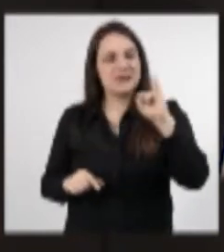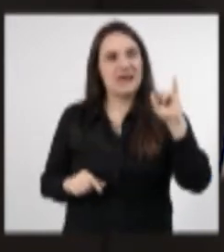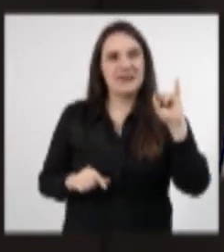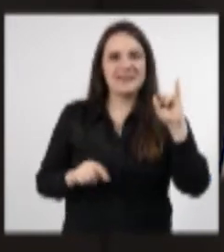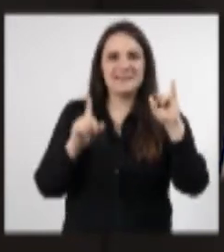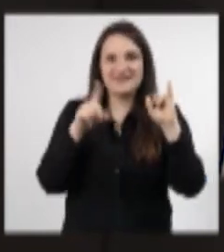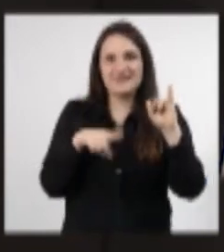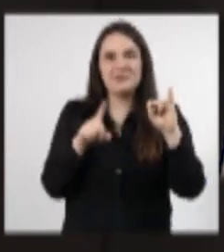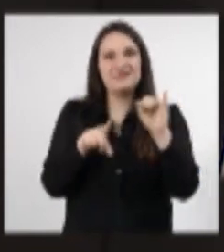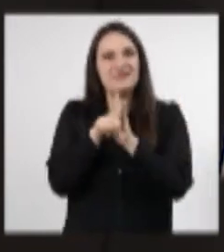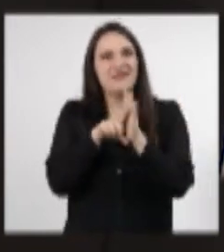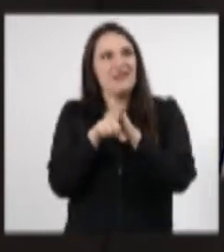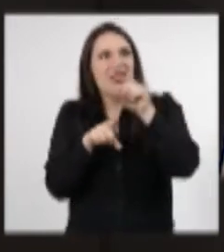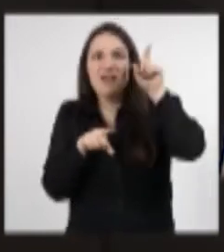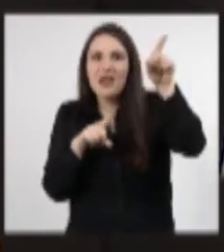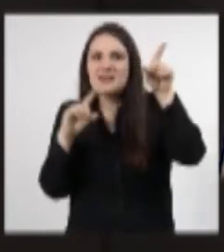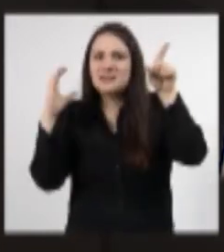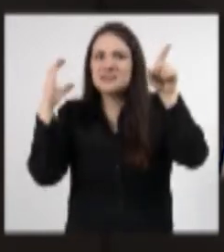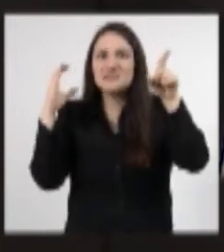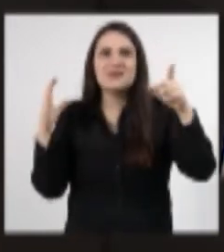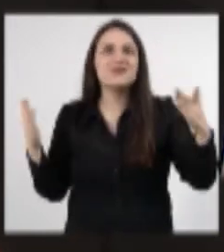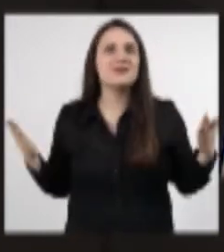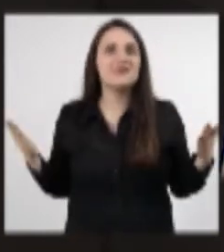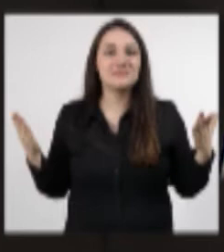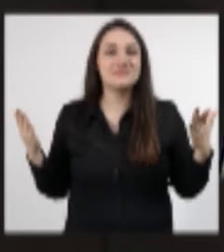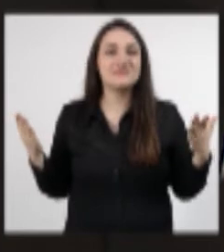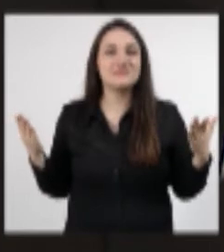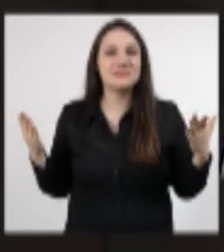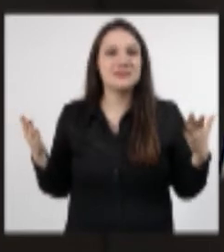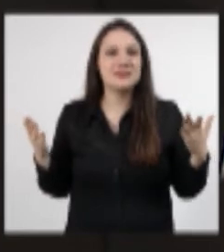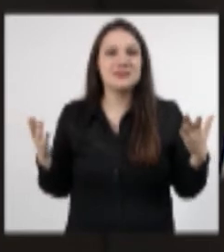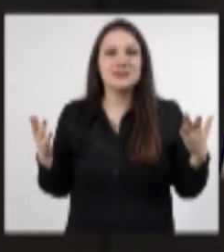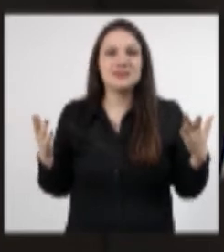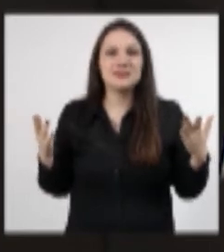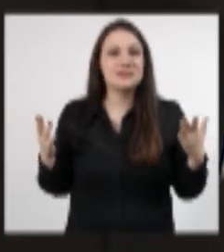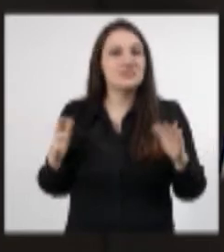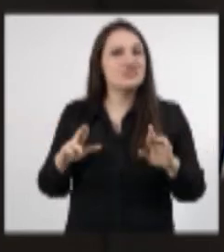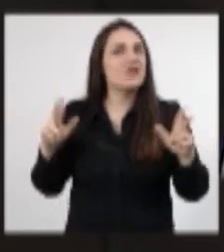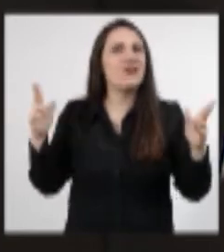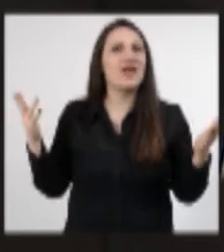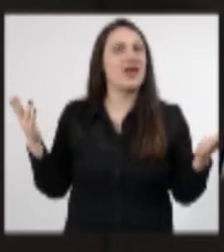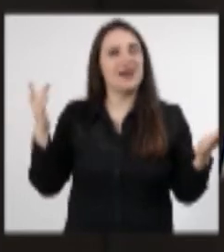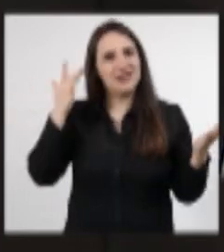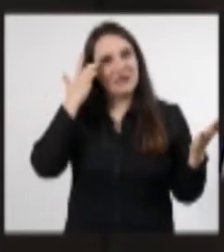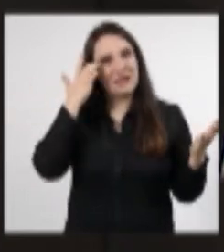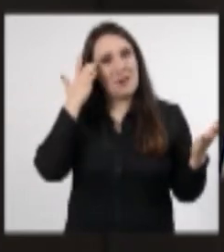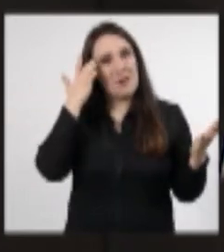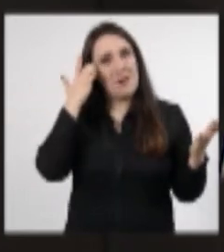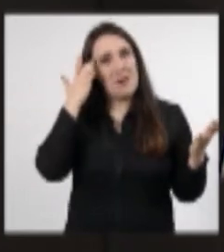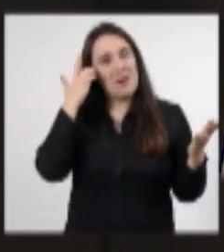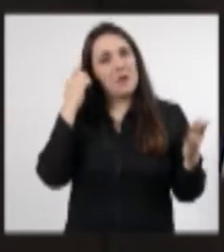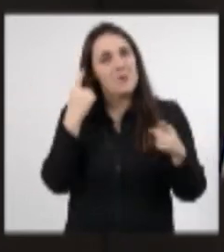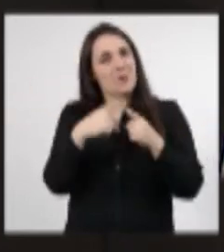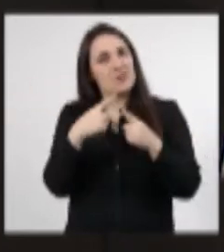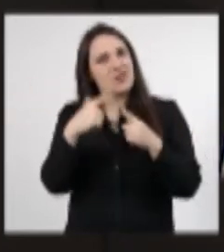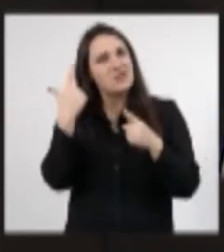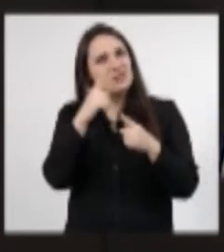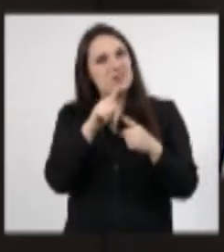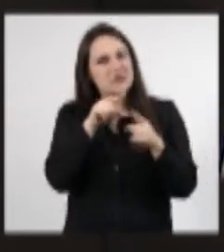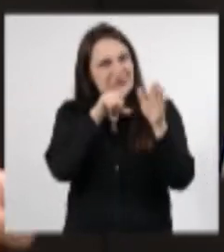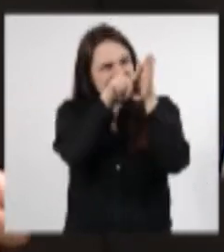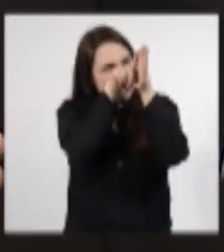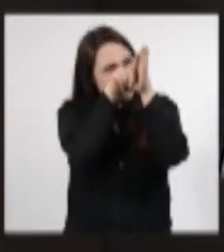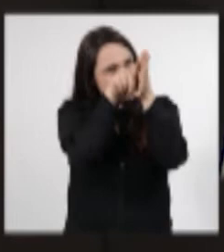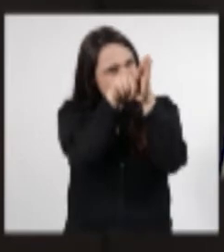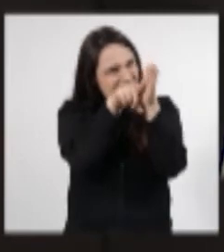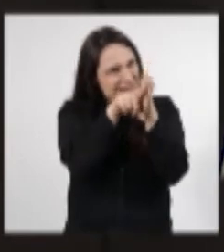chamado CSI. E aquilo também vai na contramão, né, da atividade policial propriamente dita, porque ele coloca aquilo de uma forma